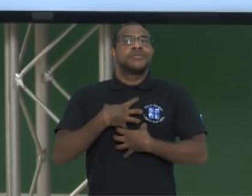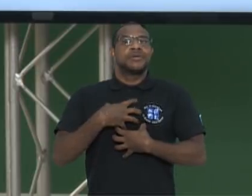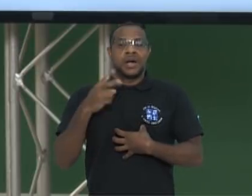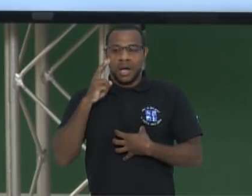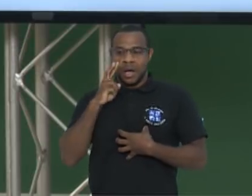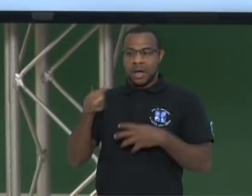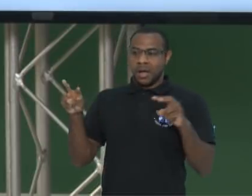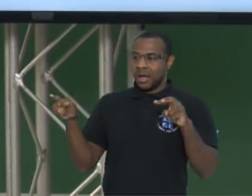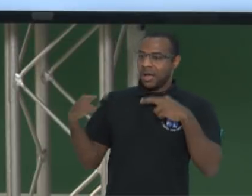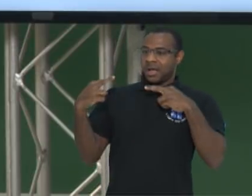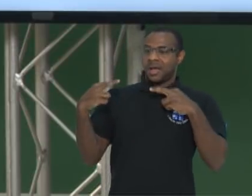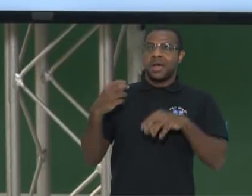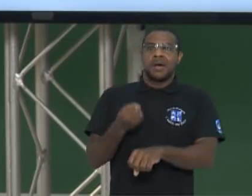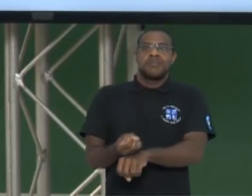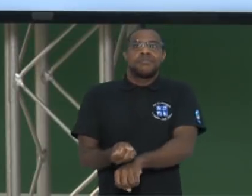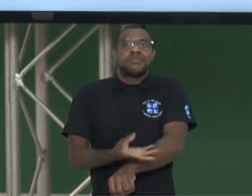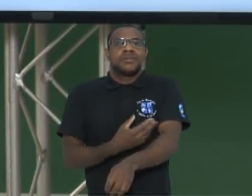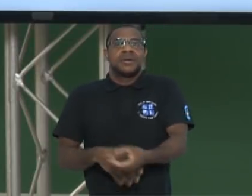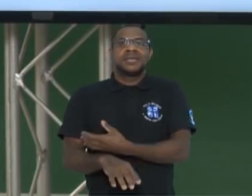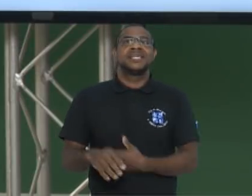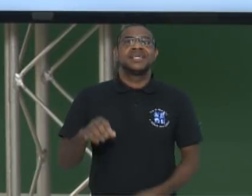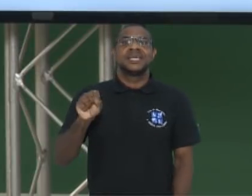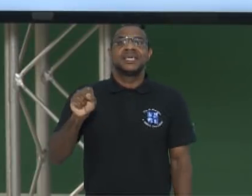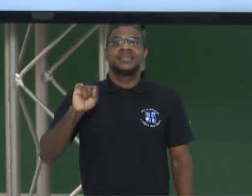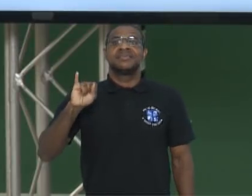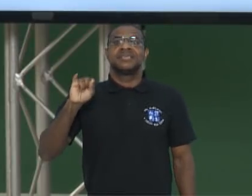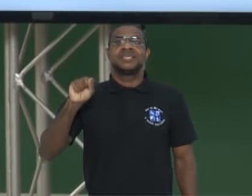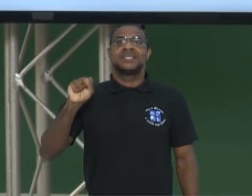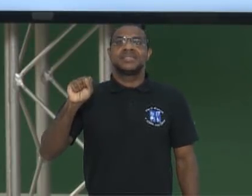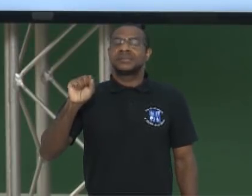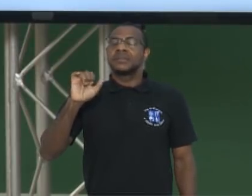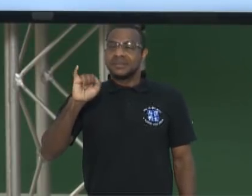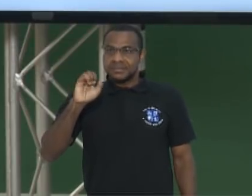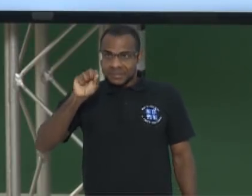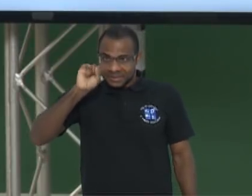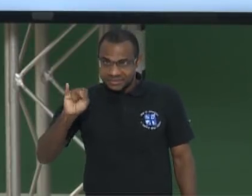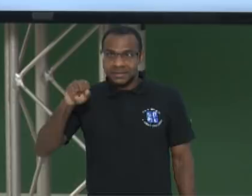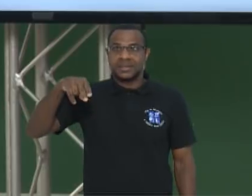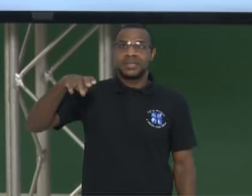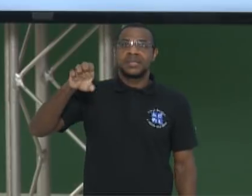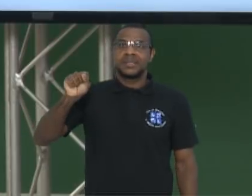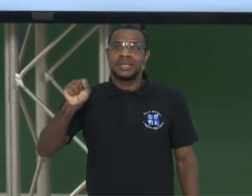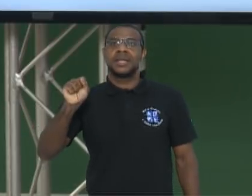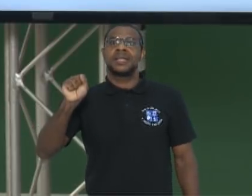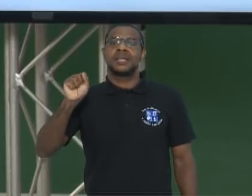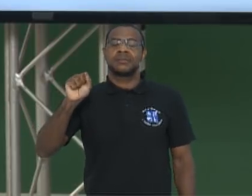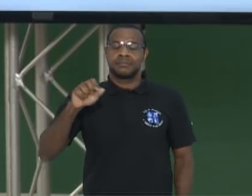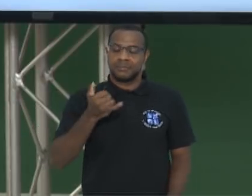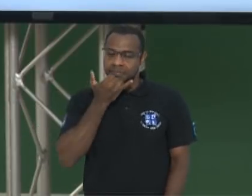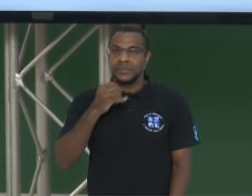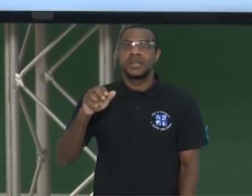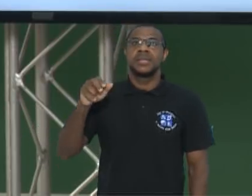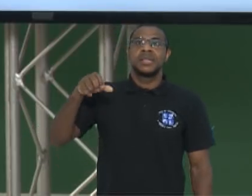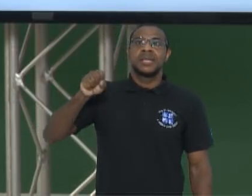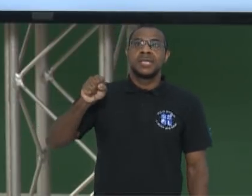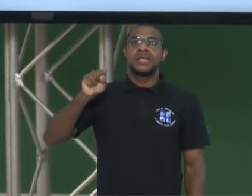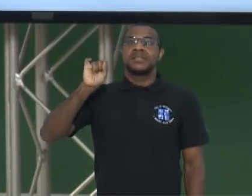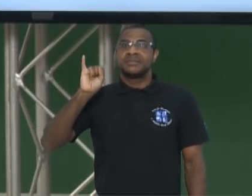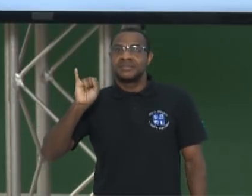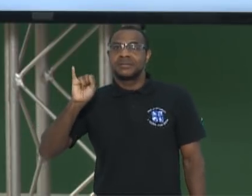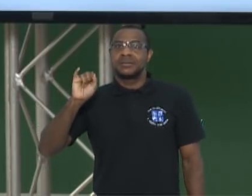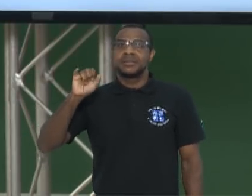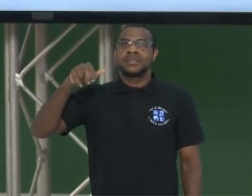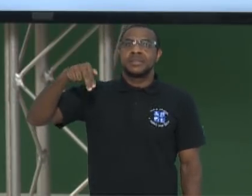sensoriais e provoca um efeito de sinestesia, né, um efeito assim de emoção mesmo, numa situação que jamais a pessoa